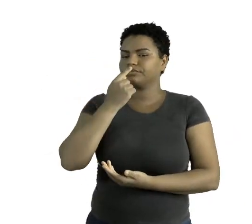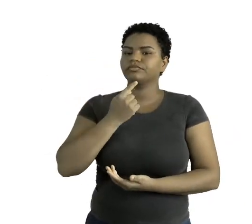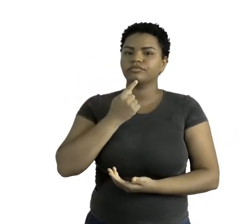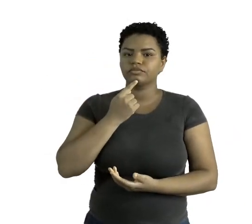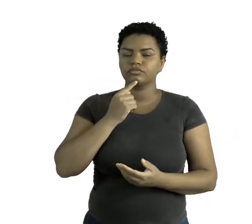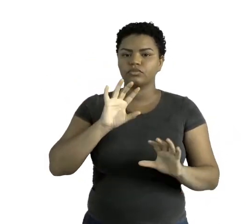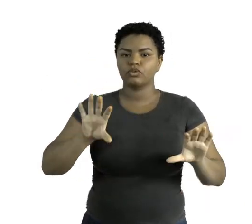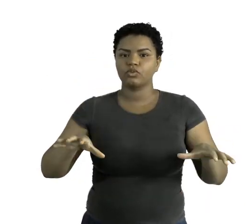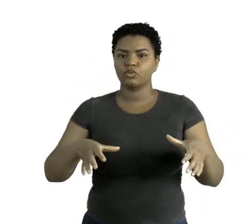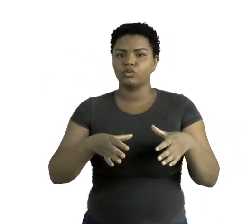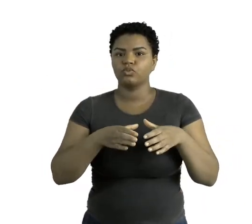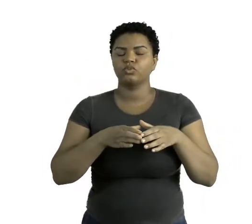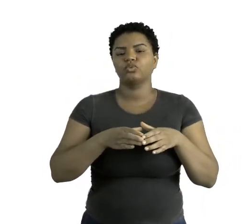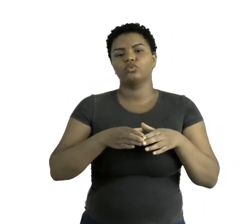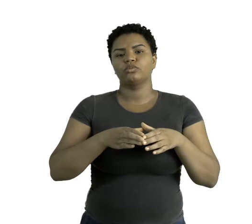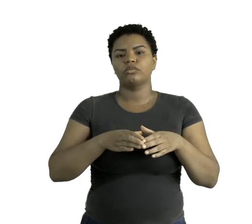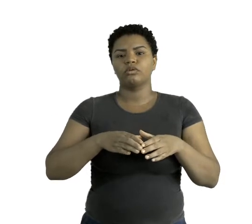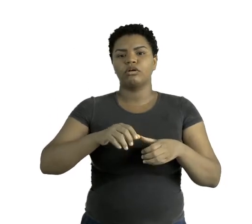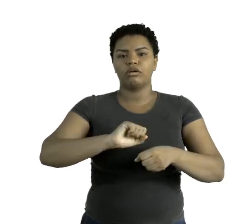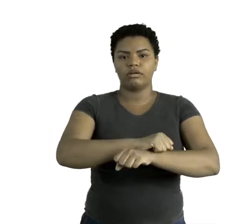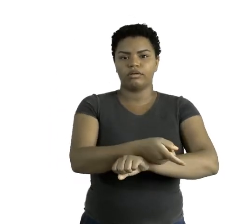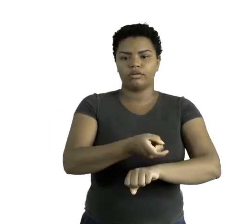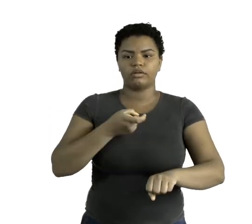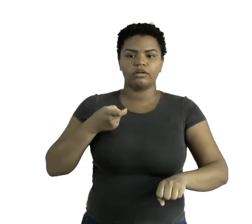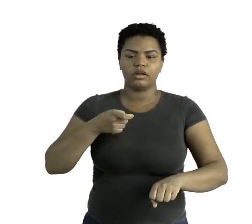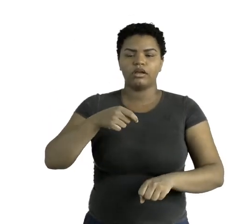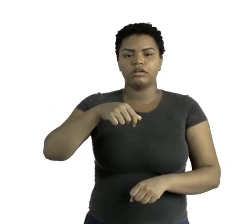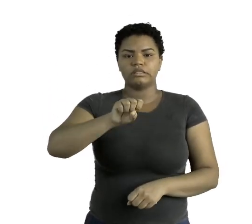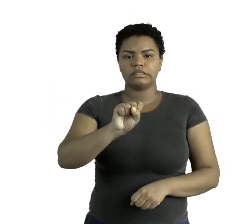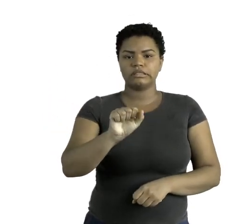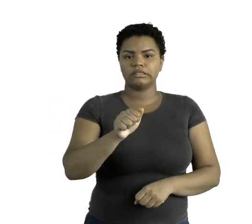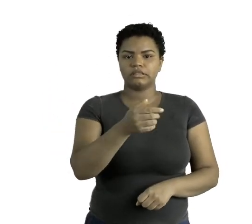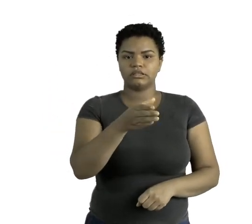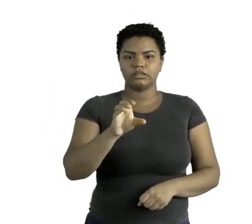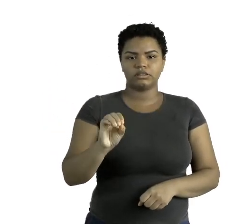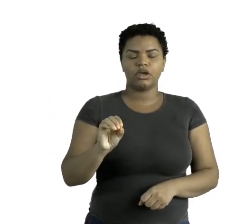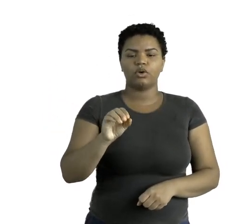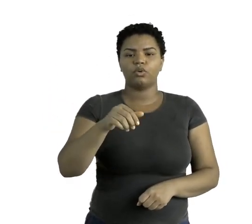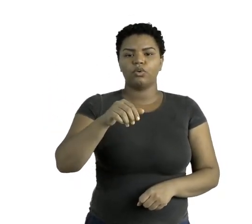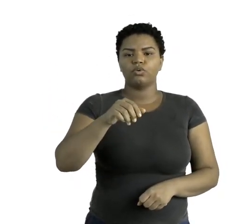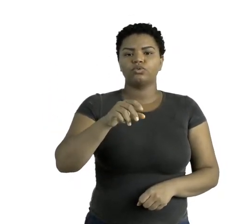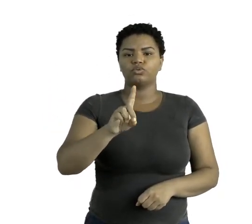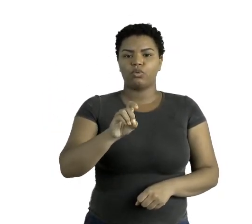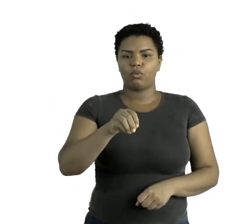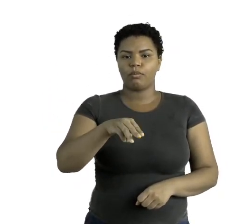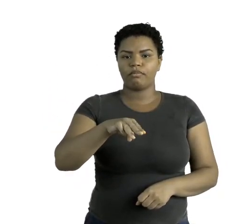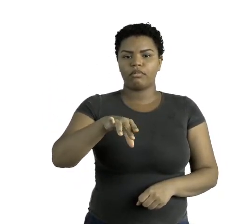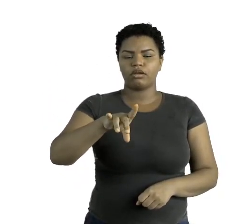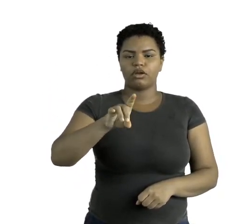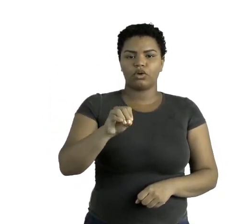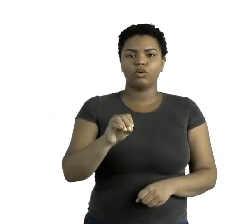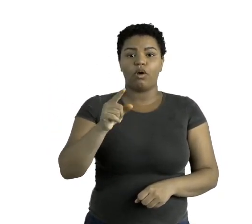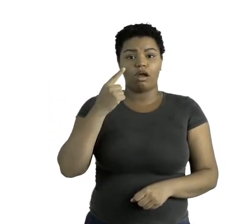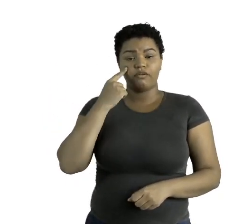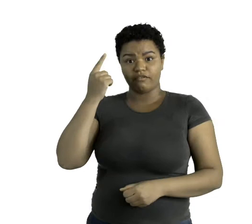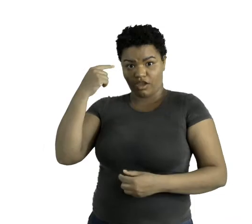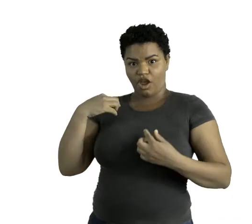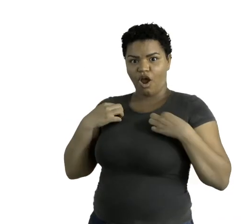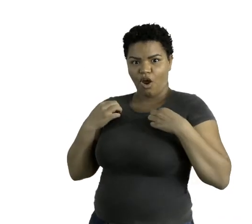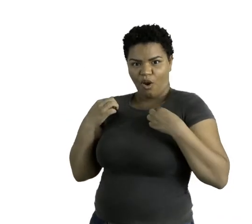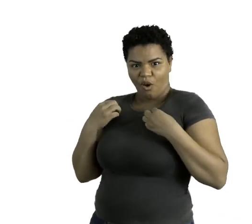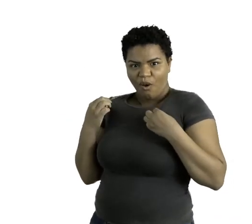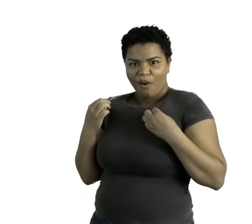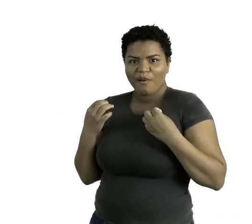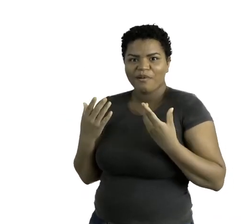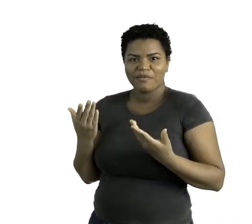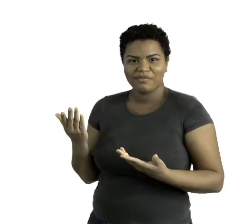de São Domingo, em Paracatu, Minas Gerais, vocês estão vendo aí as roupas coloridas? Por que os quilombolas gostam tanto de roupas coloridas?